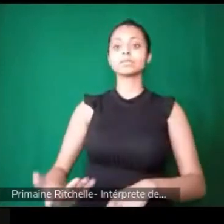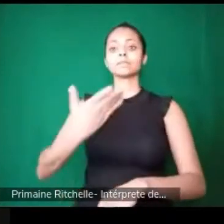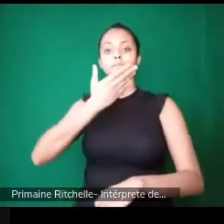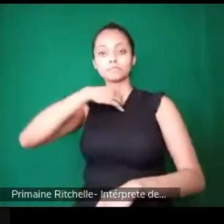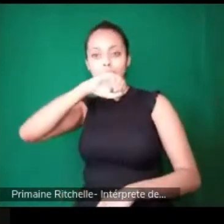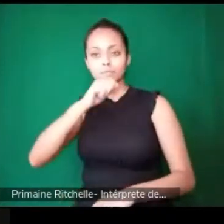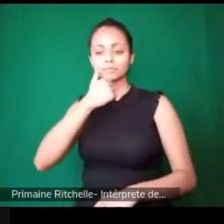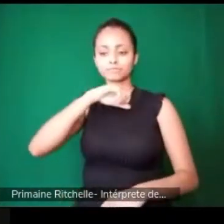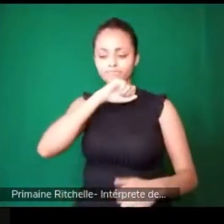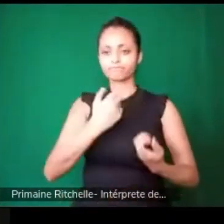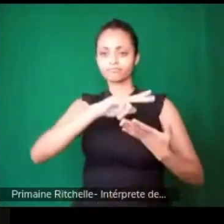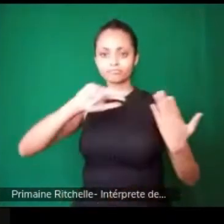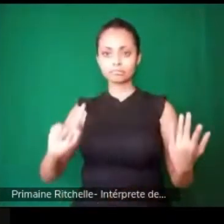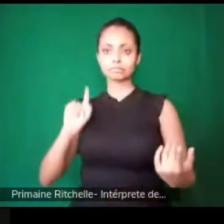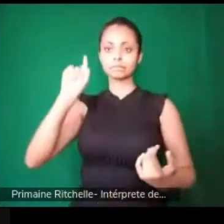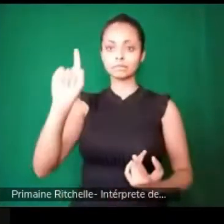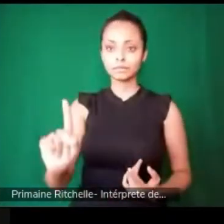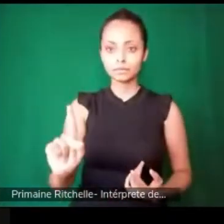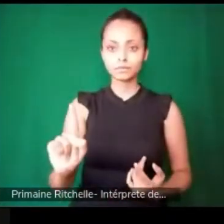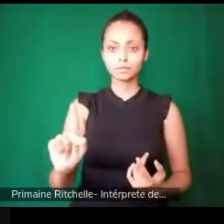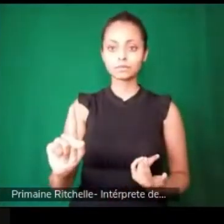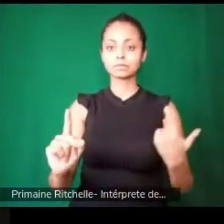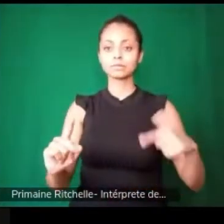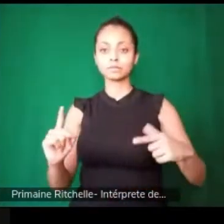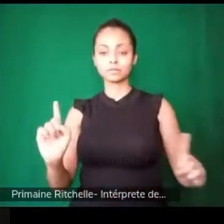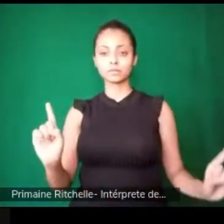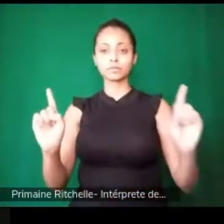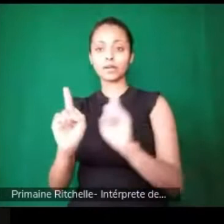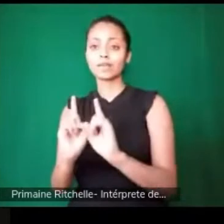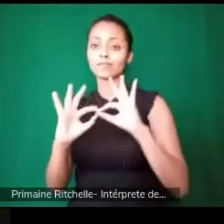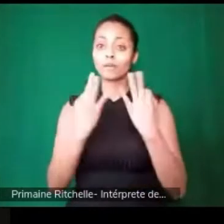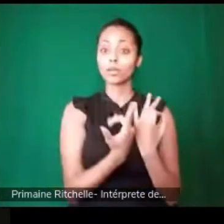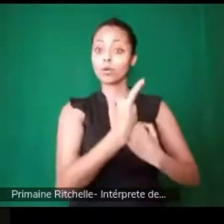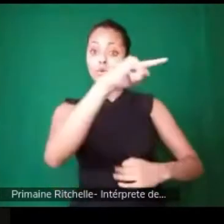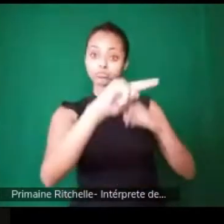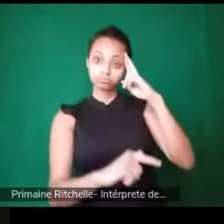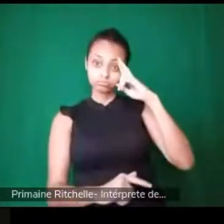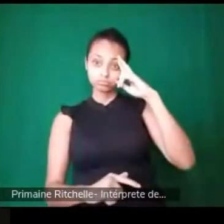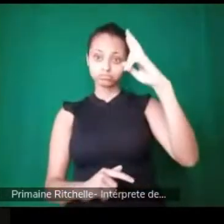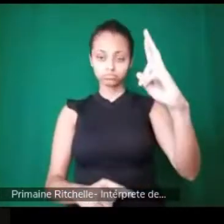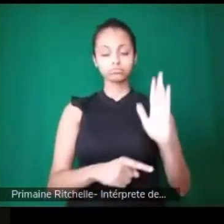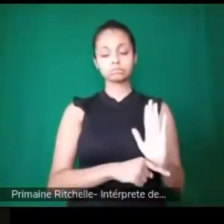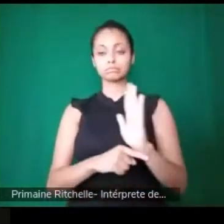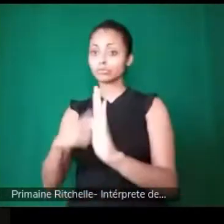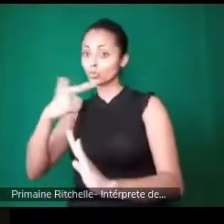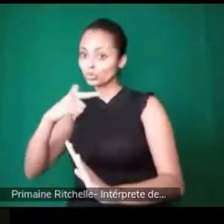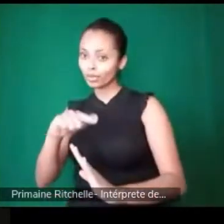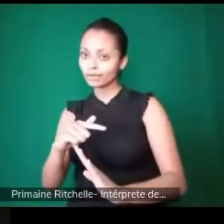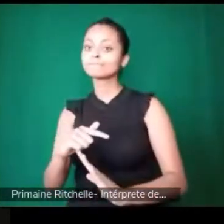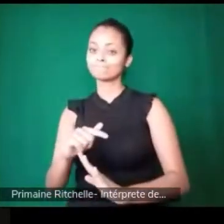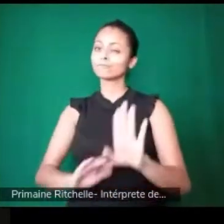guardião, e que não possua cônjuge, companheiro ou outro familiar adulto na residência apto a prestar assistência.